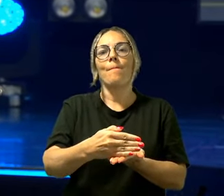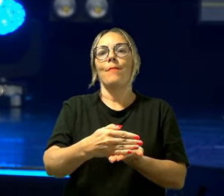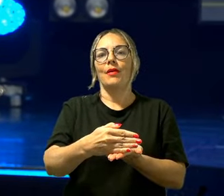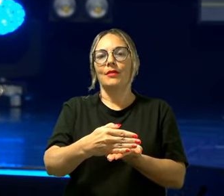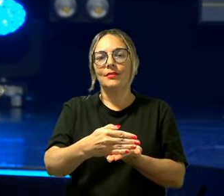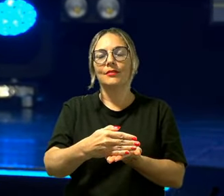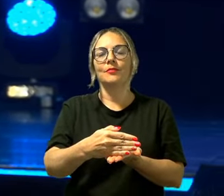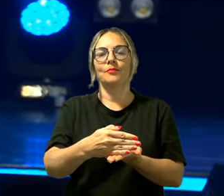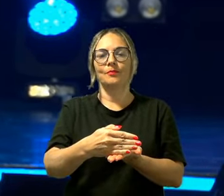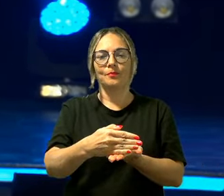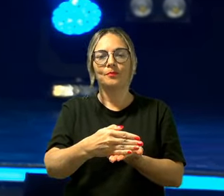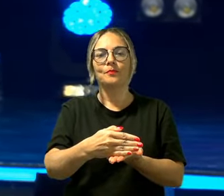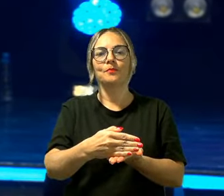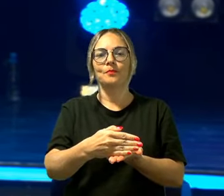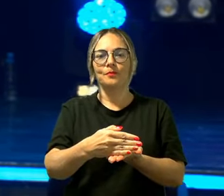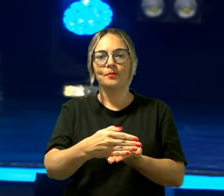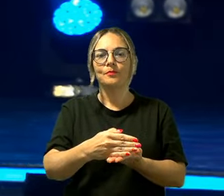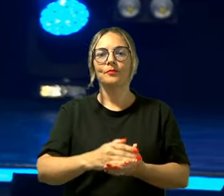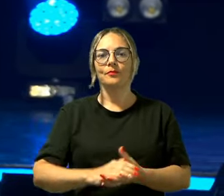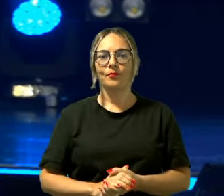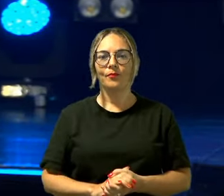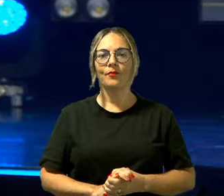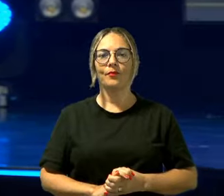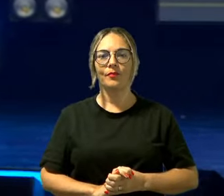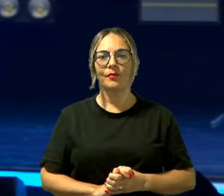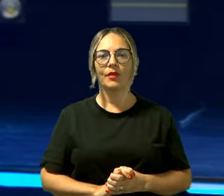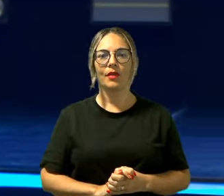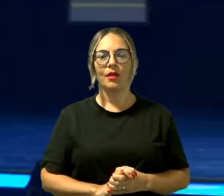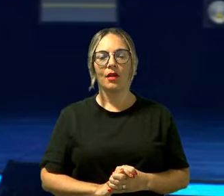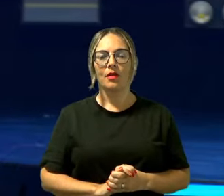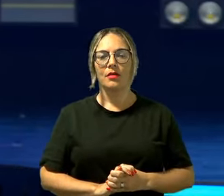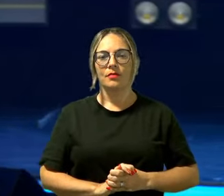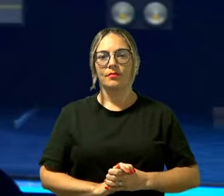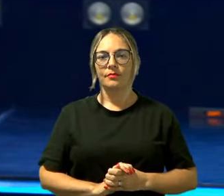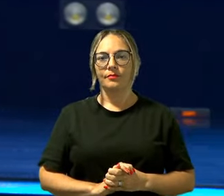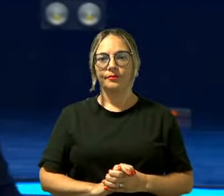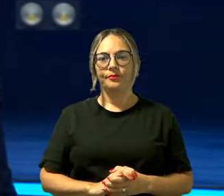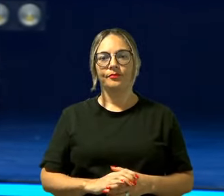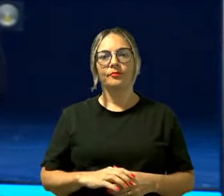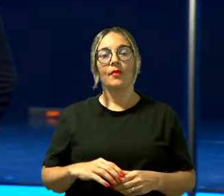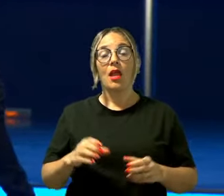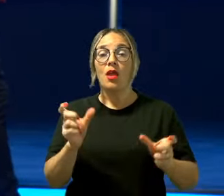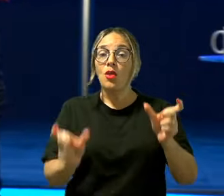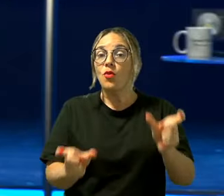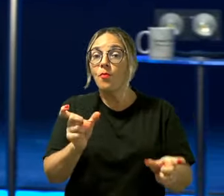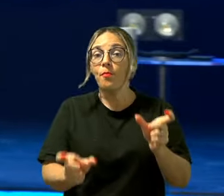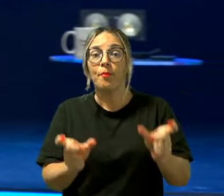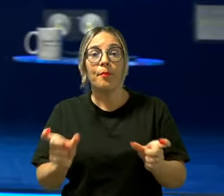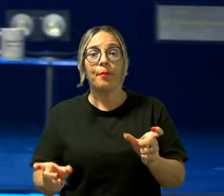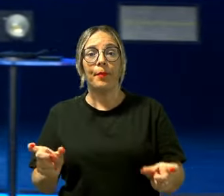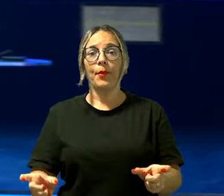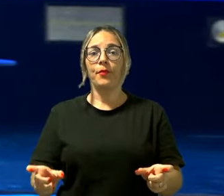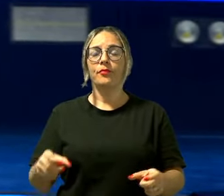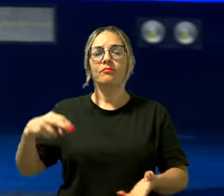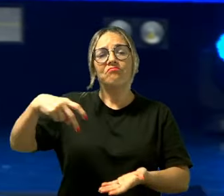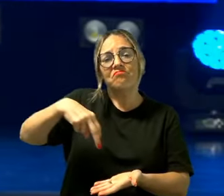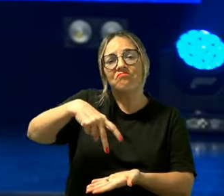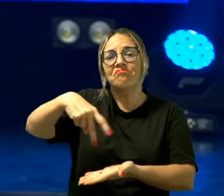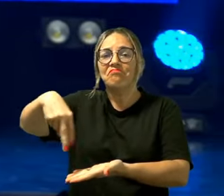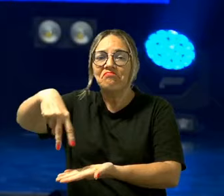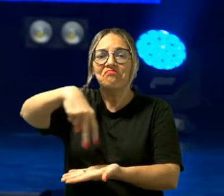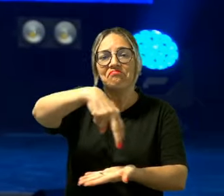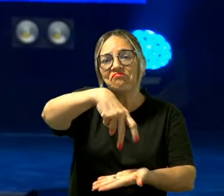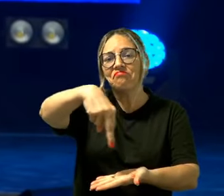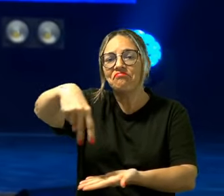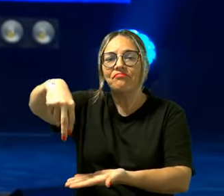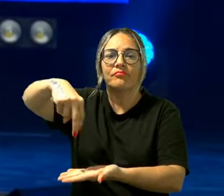não é? Tirando o povo do Egito. E eles ficam vagando pelo deserto. E de repente a Bíblia diz